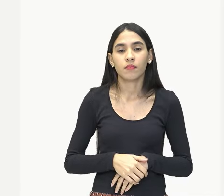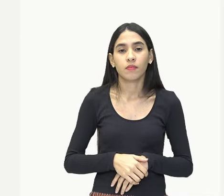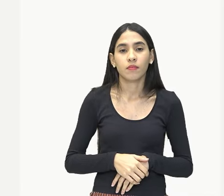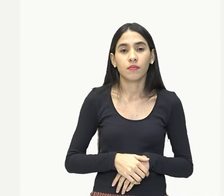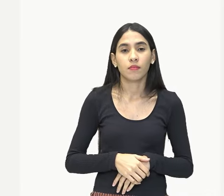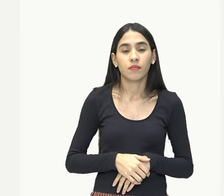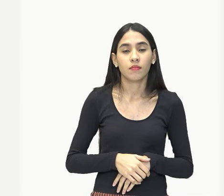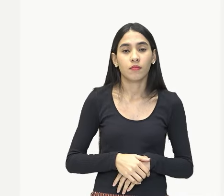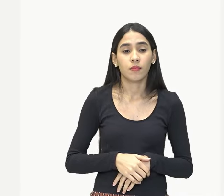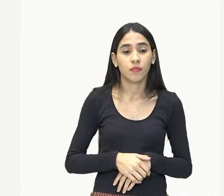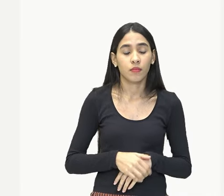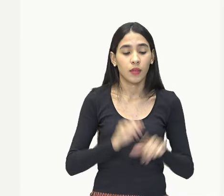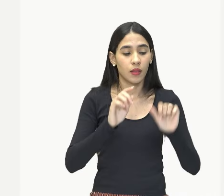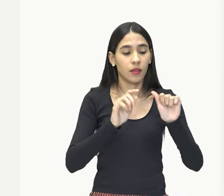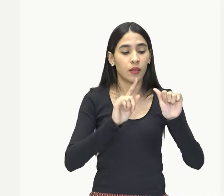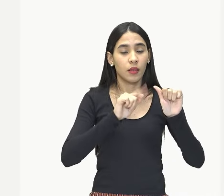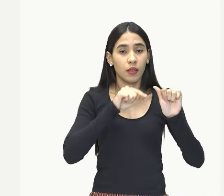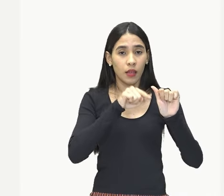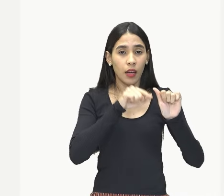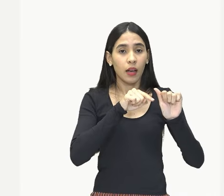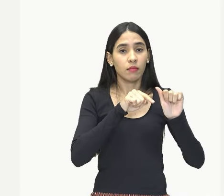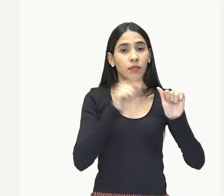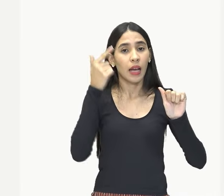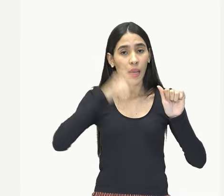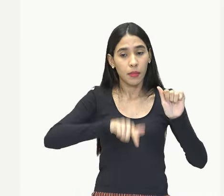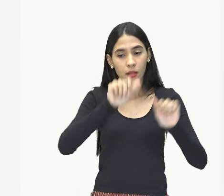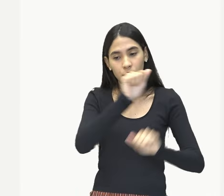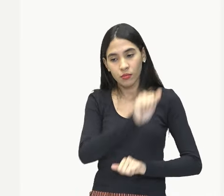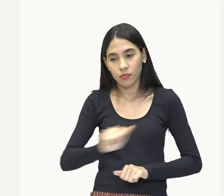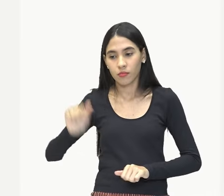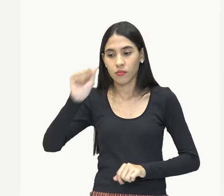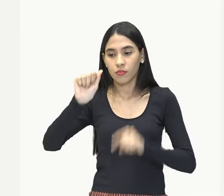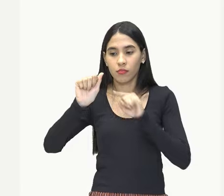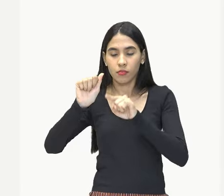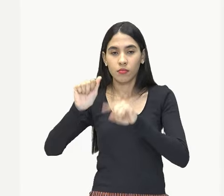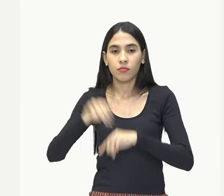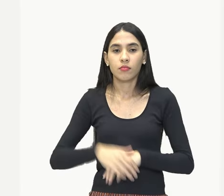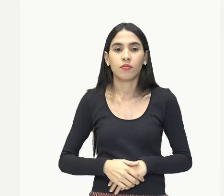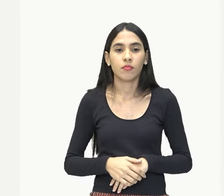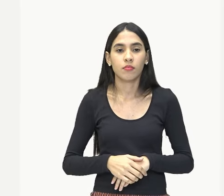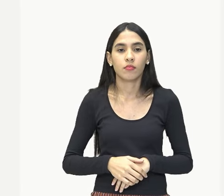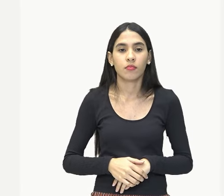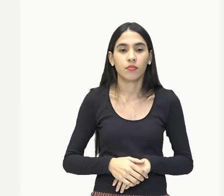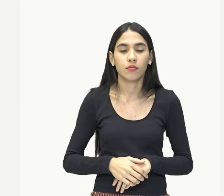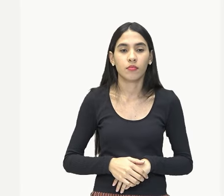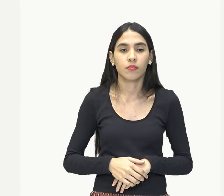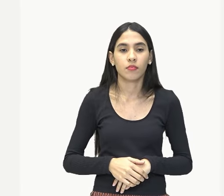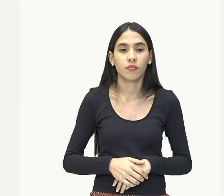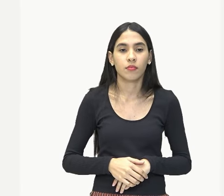Repita aqui a variável, que é a multiplicação de potência de